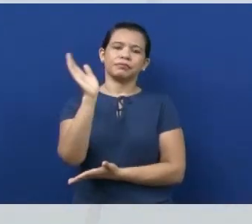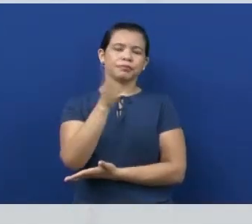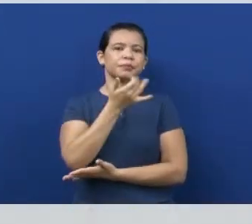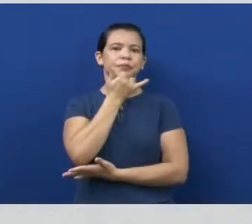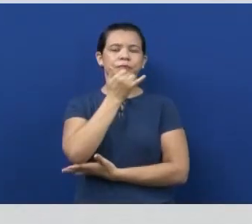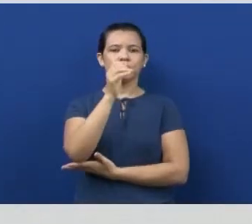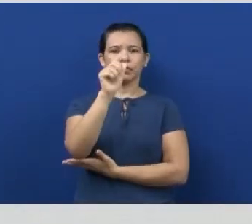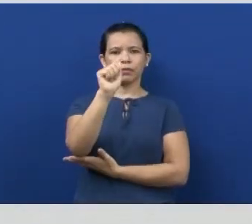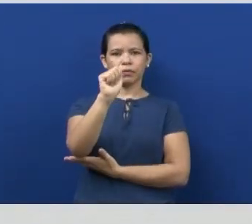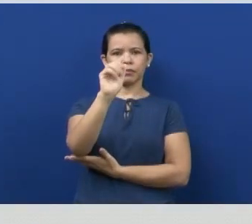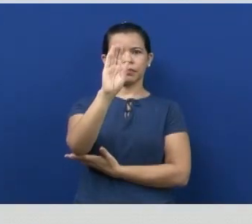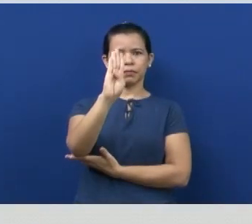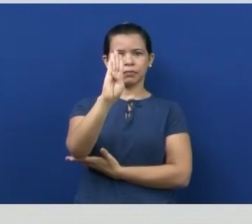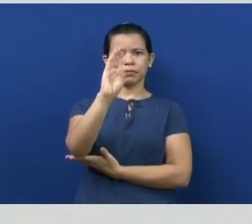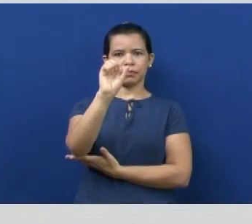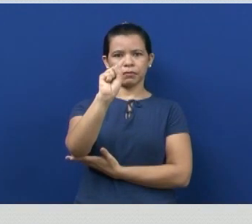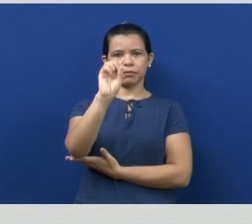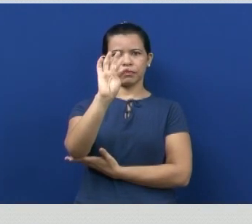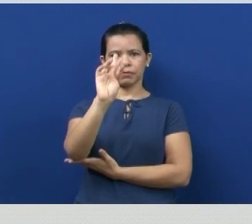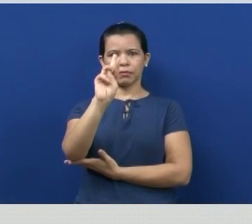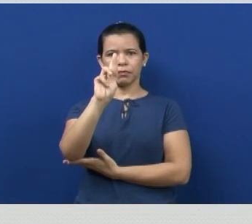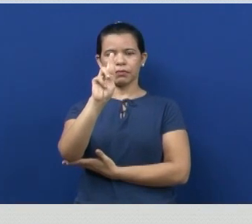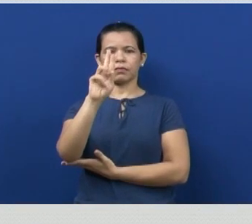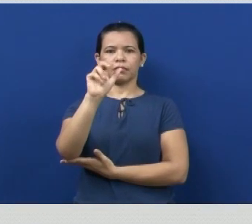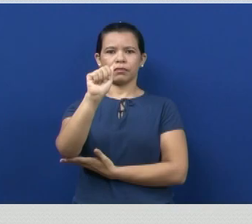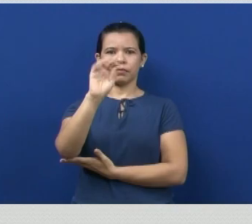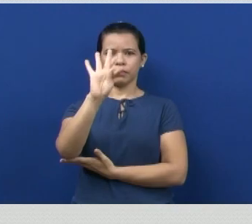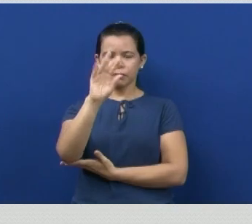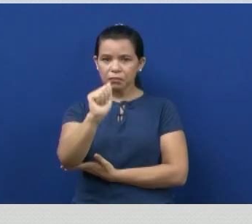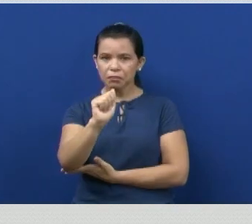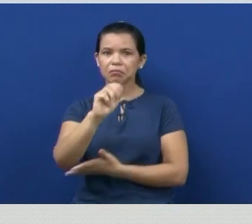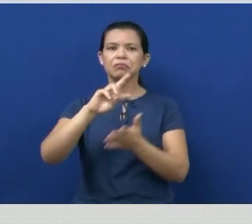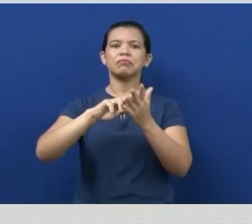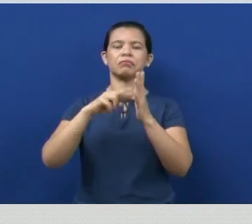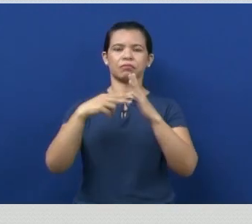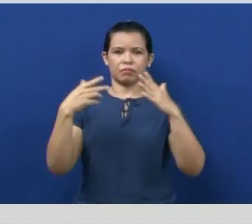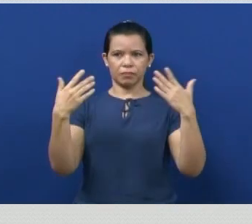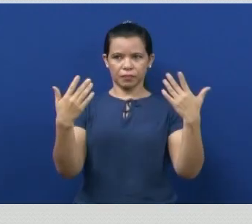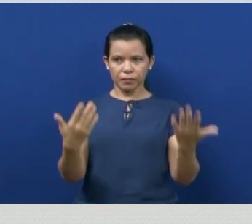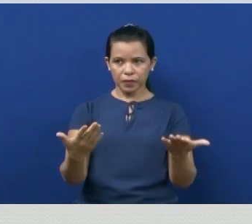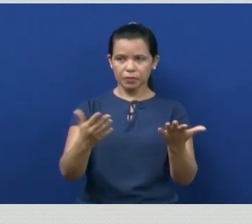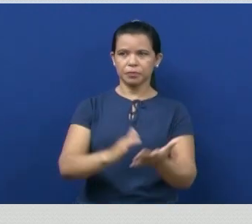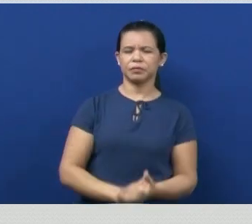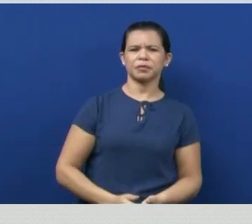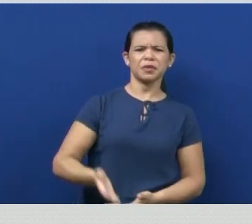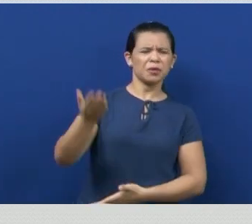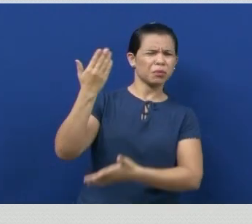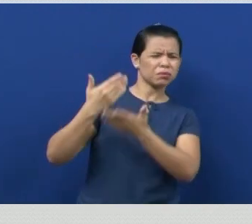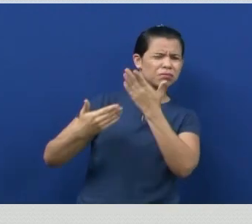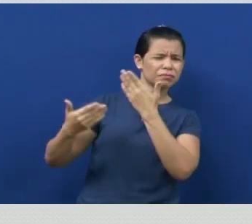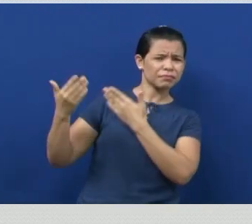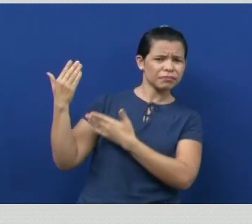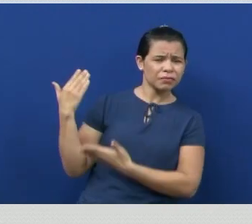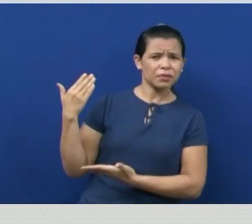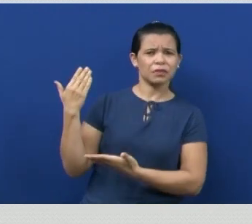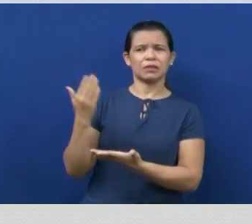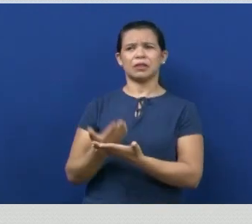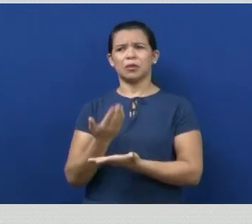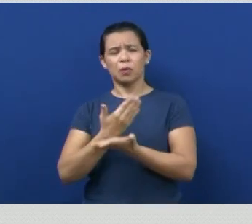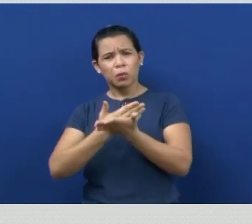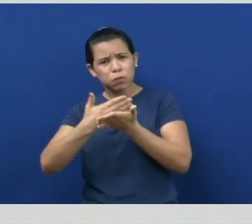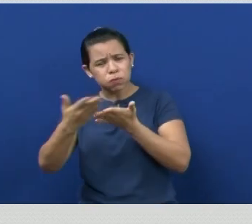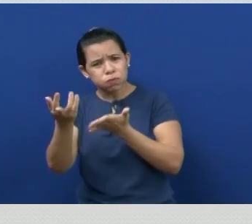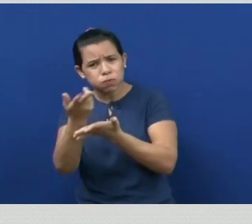tela. Gente, a arte abstrata foi um movimento das artes plásticas que tem como característica principal e mais marcante